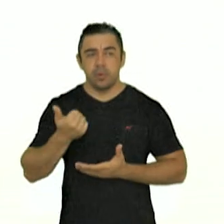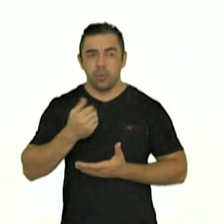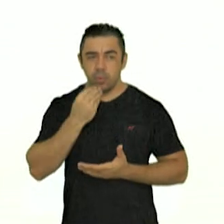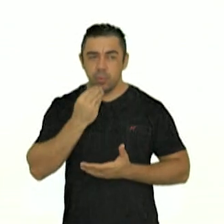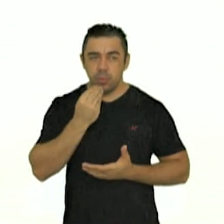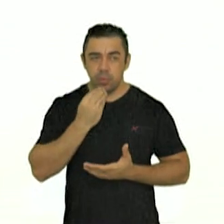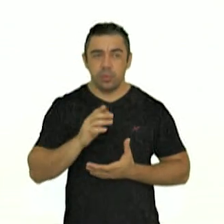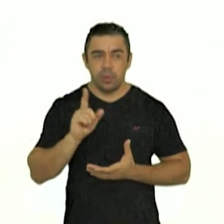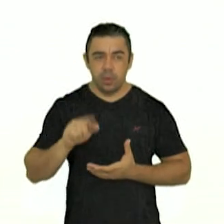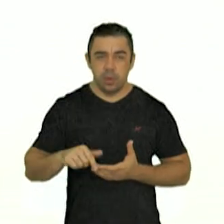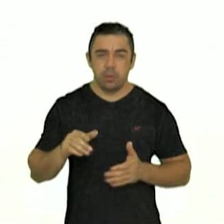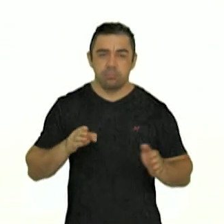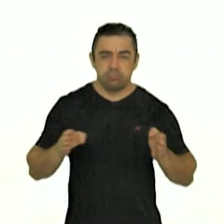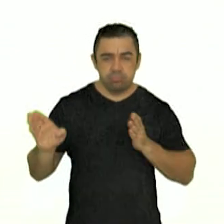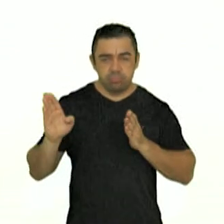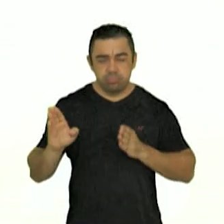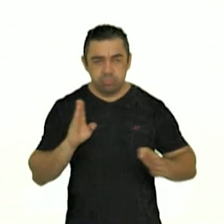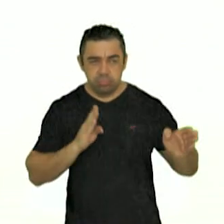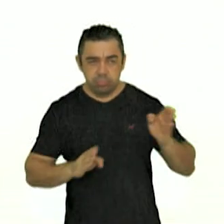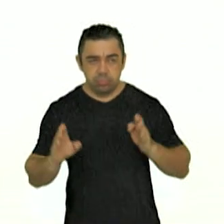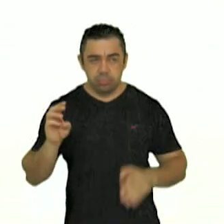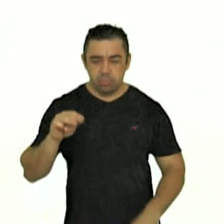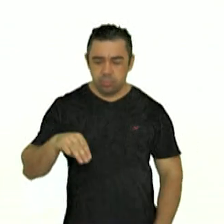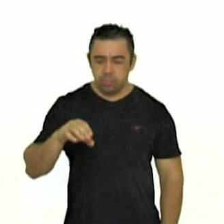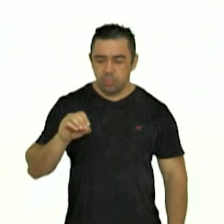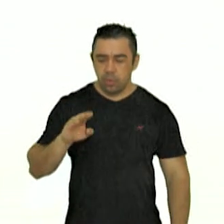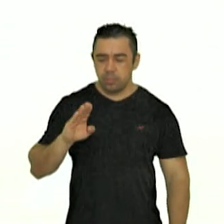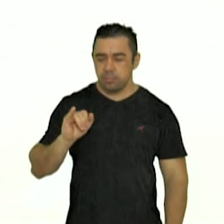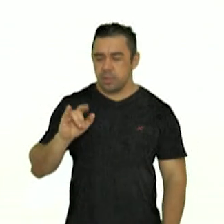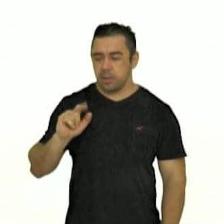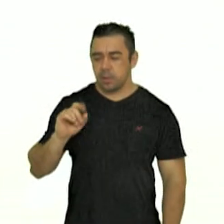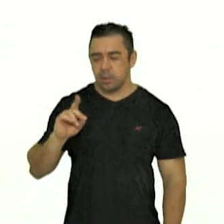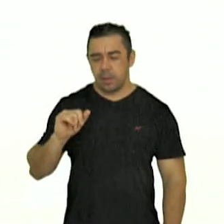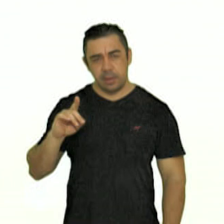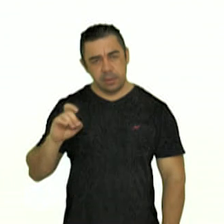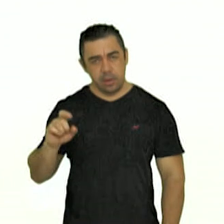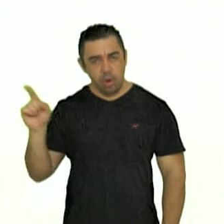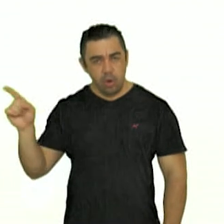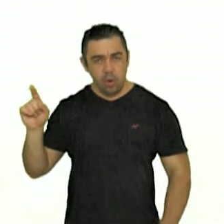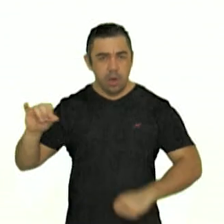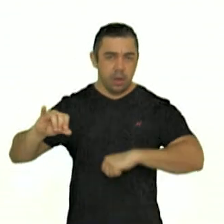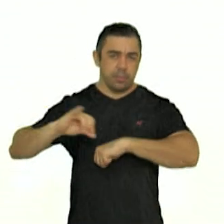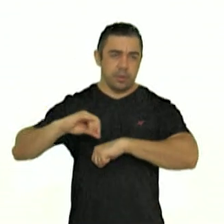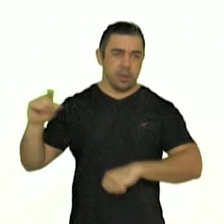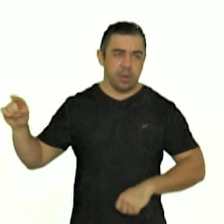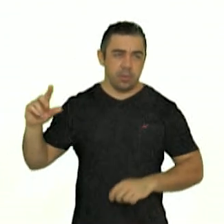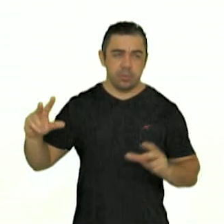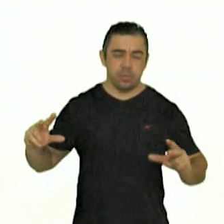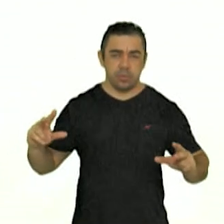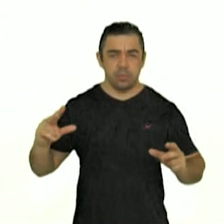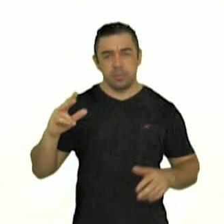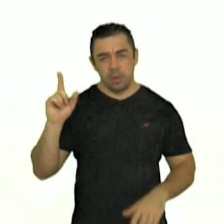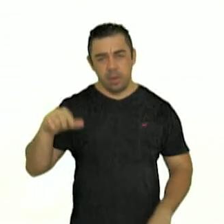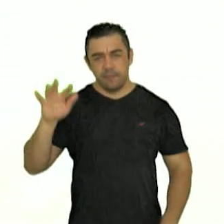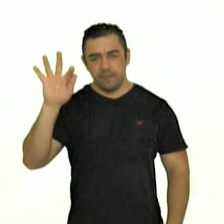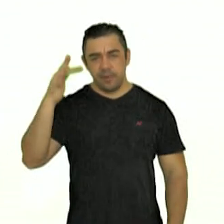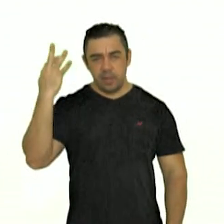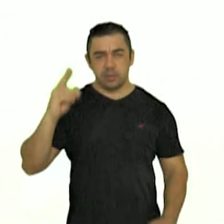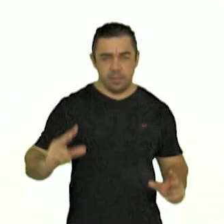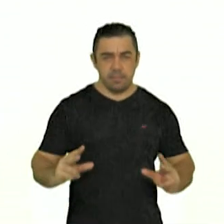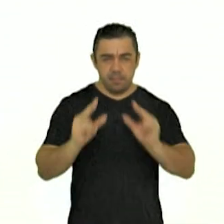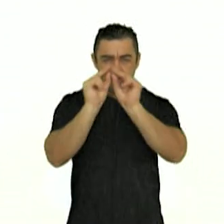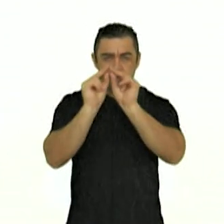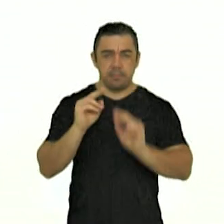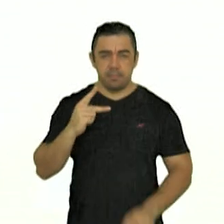uma mobilidade urbana melhor. Ainda enfrentam-se problemas em grandes capitais, aqui uma imagem de Paris, né? As grandes capitais